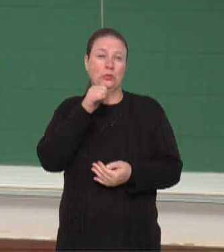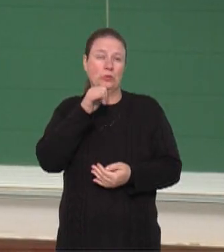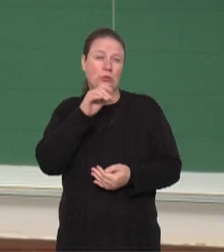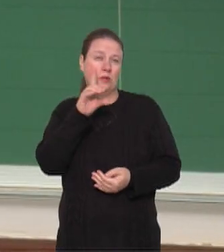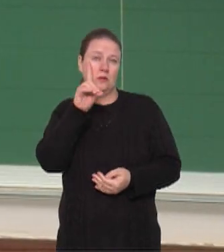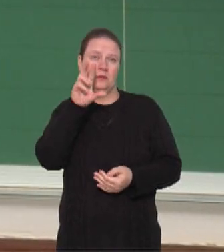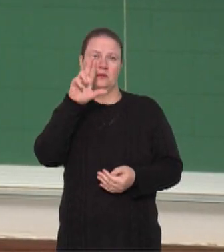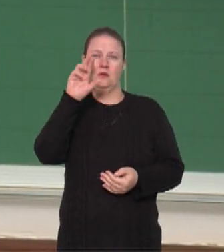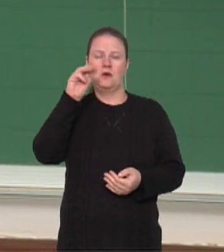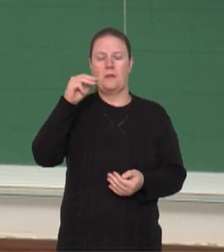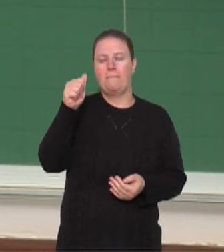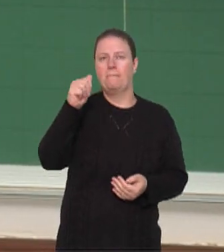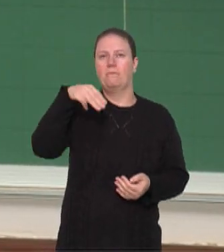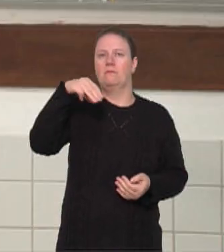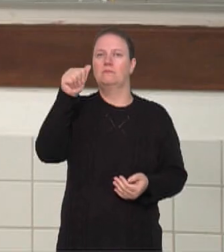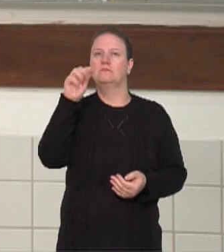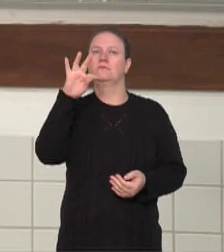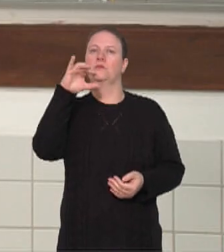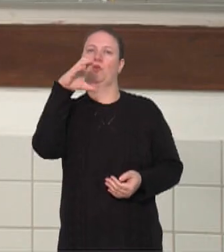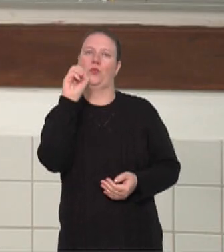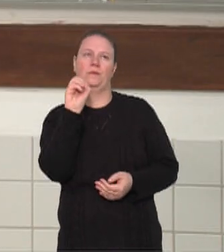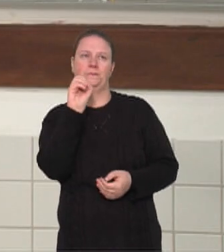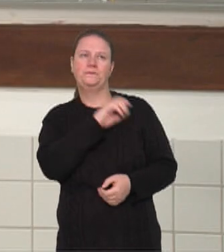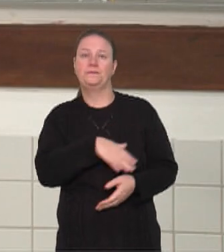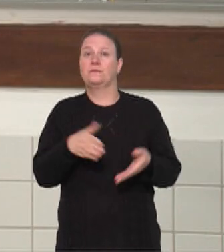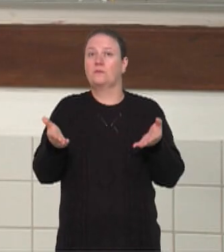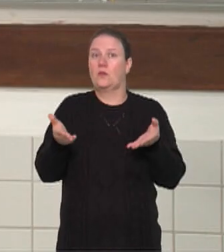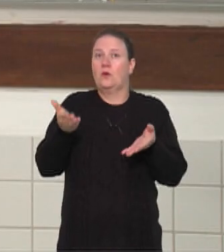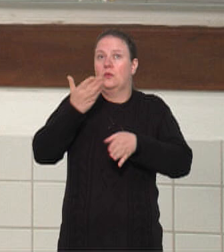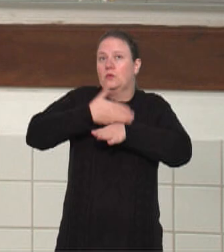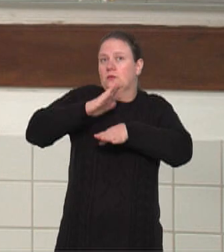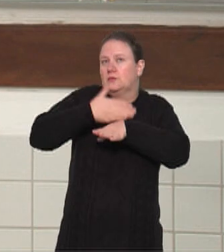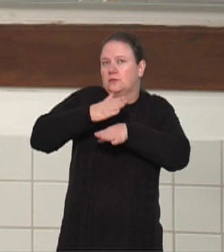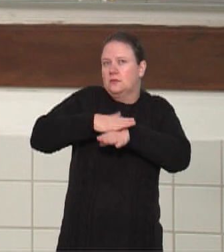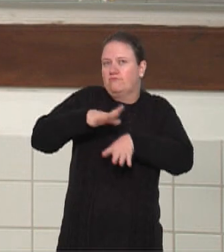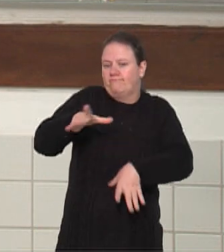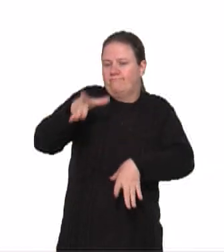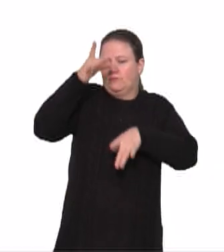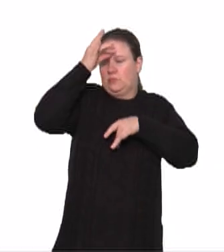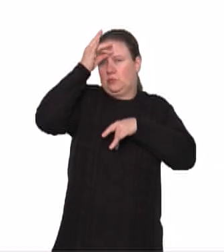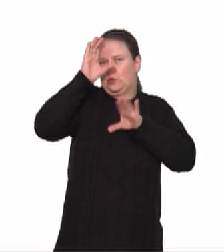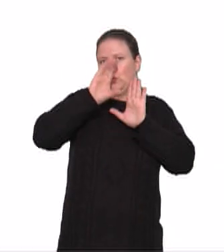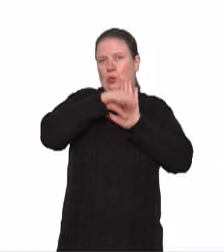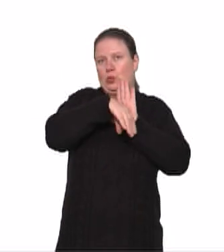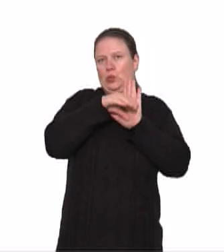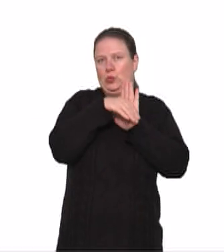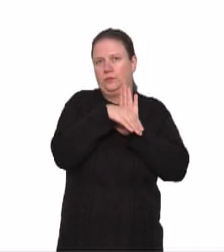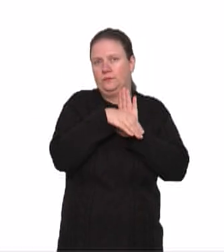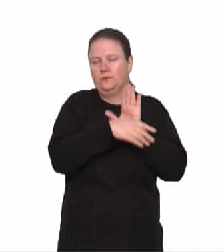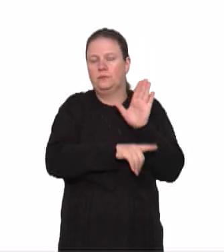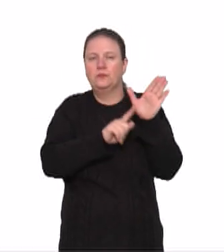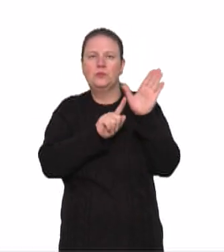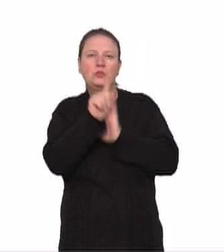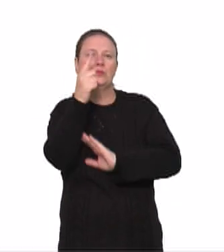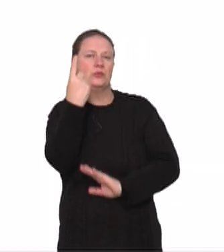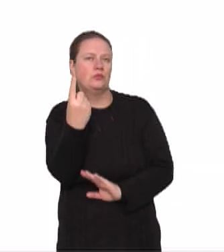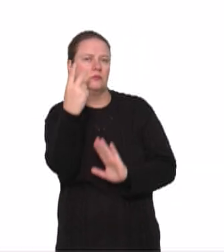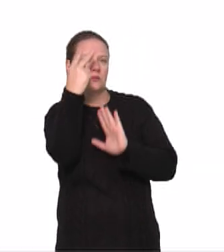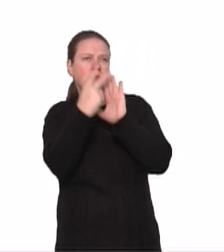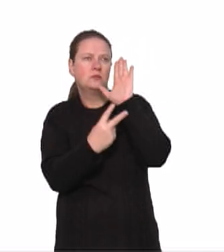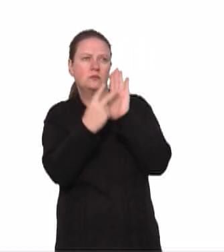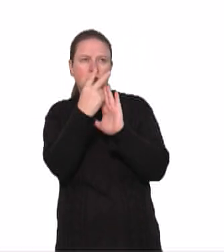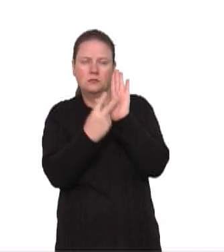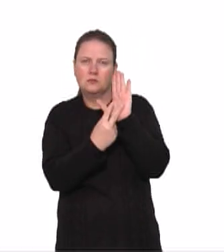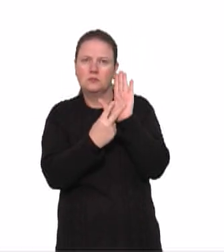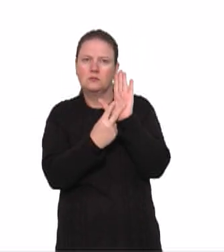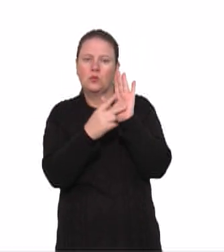conteúdo da aula de hoje. E uma lista de exercícios para a gente se apropriar mais dos conceitos aí, então. Questão 1. Leia este